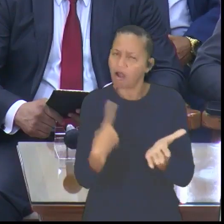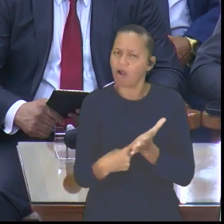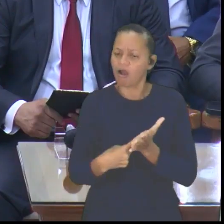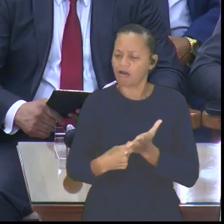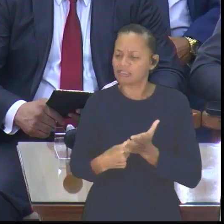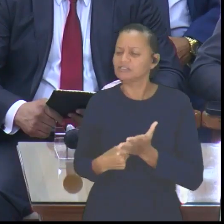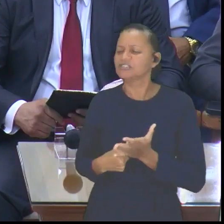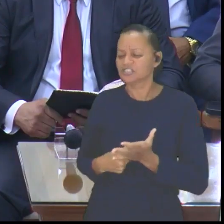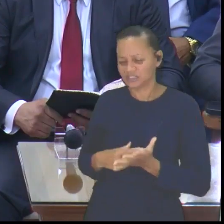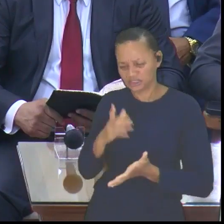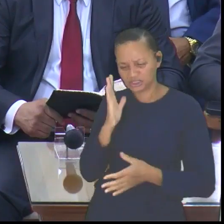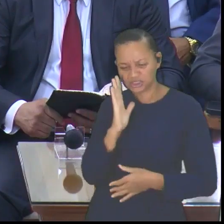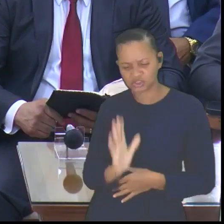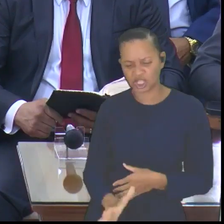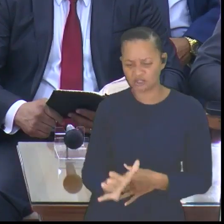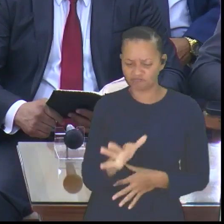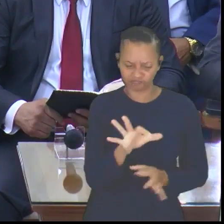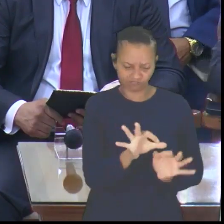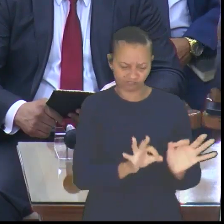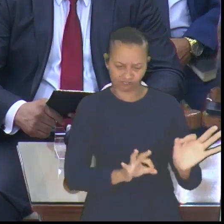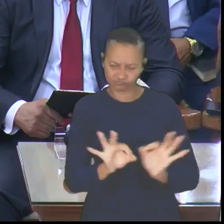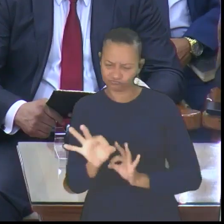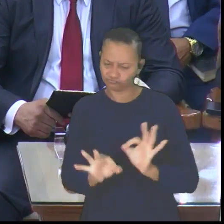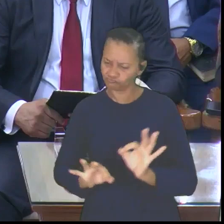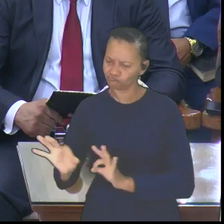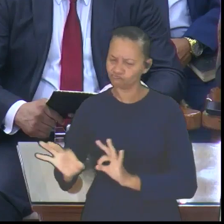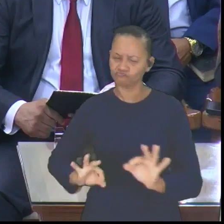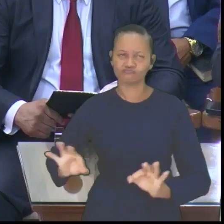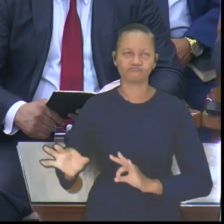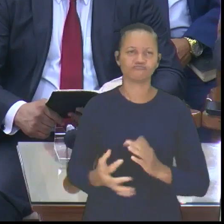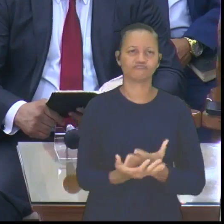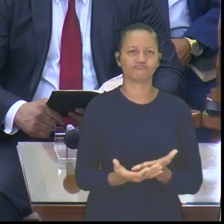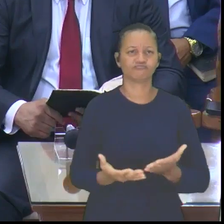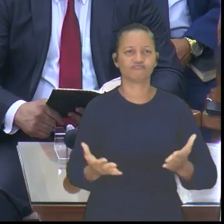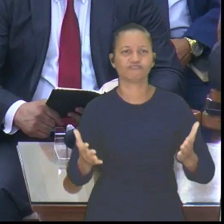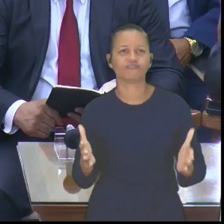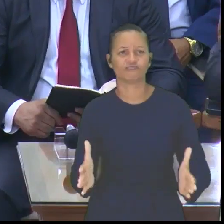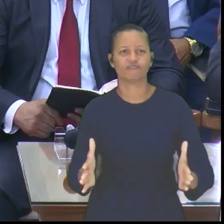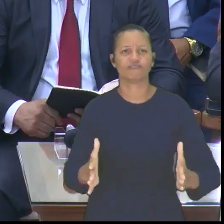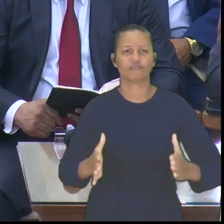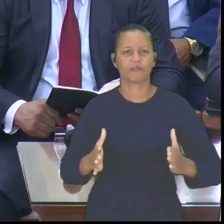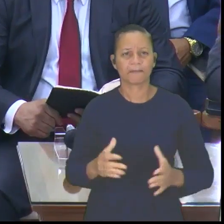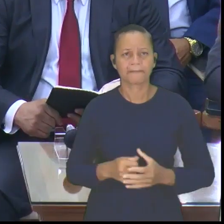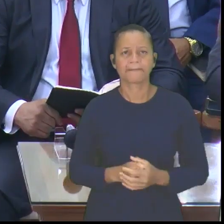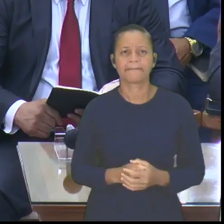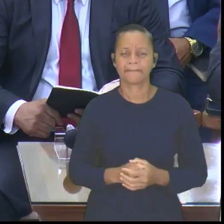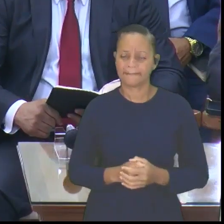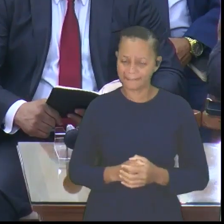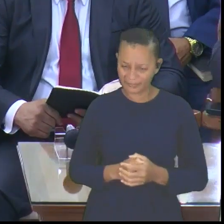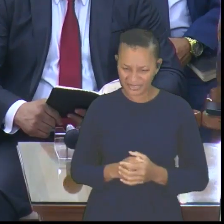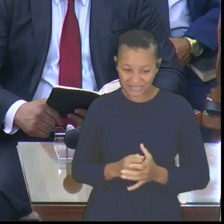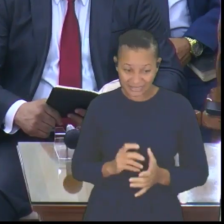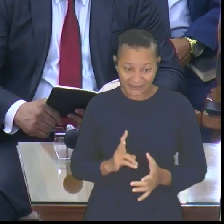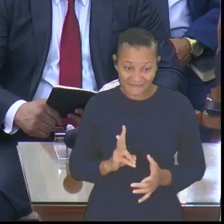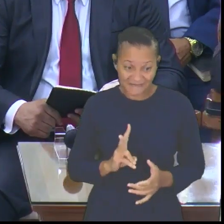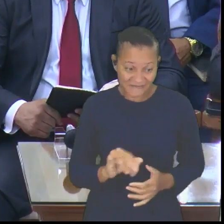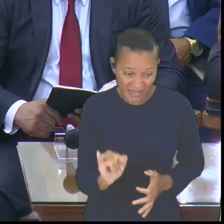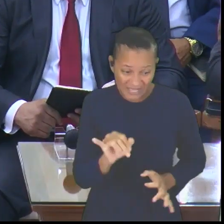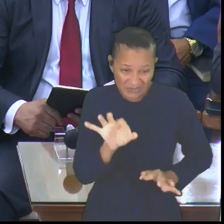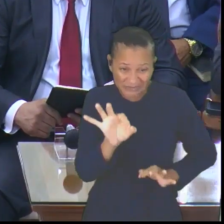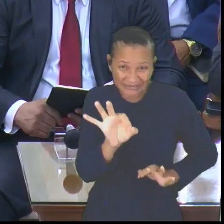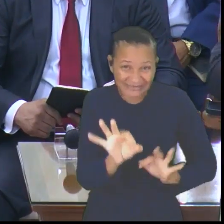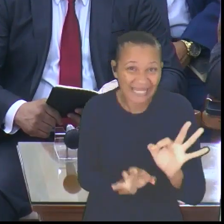alguém pode até já estar com a questão já para